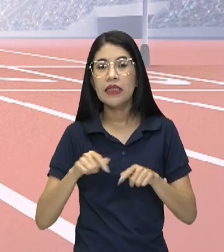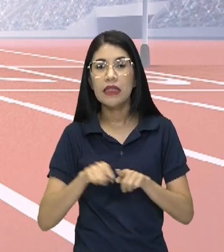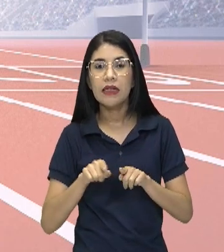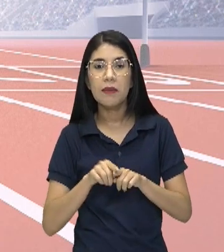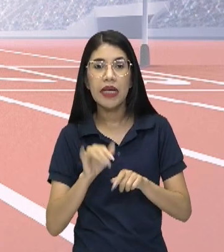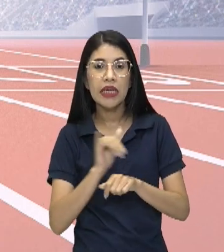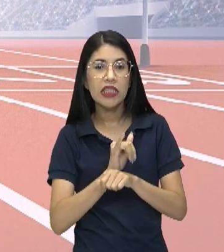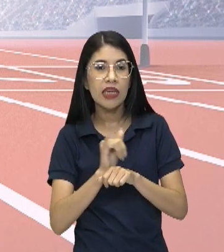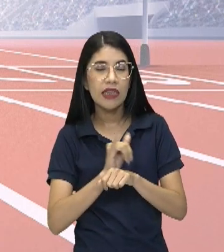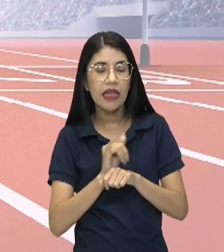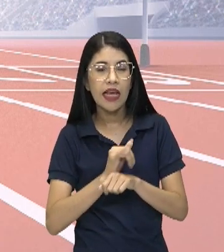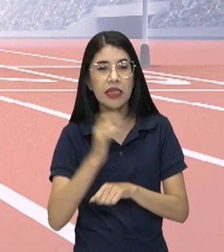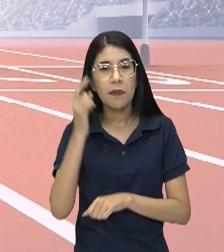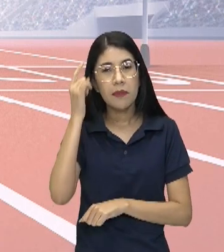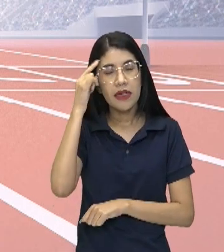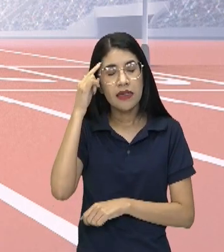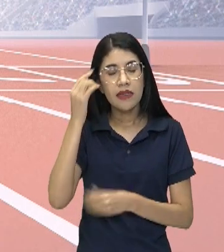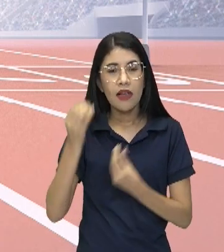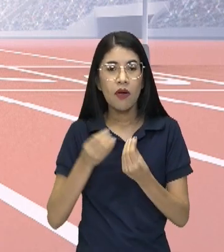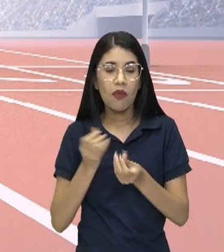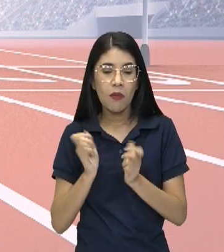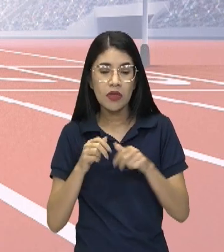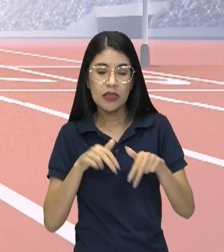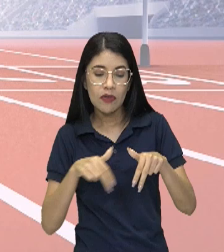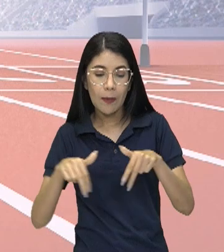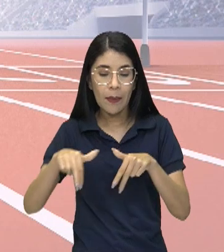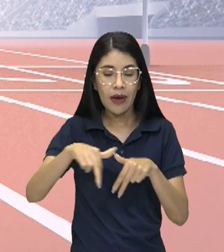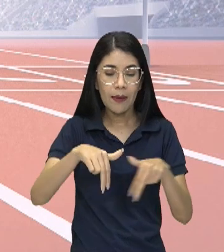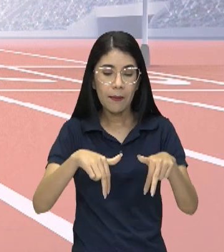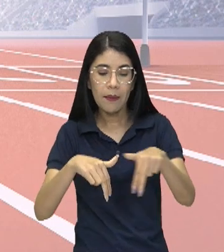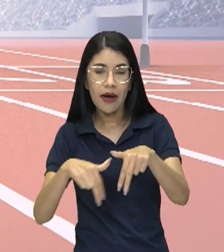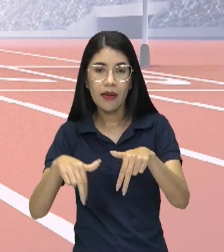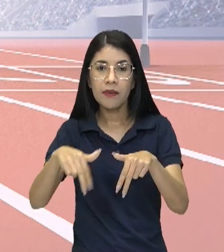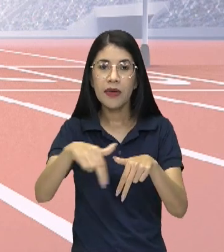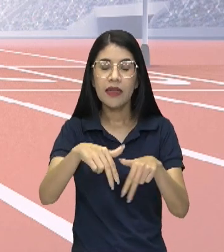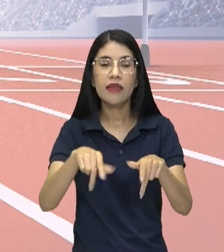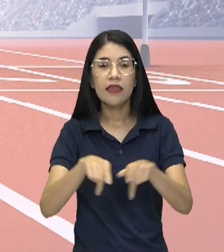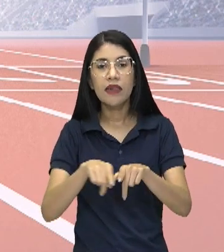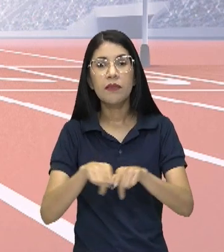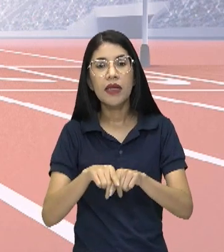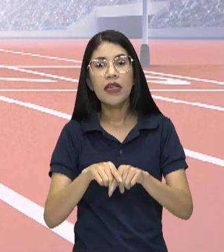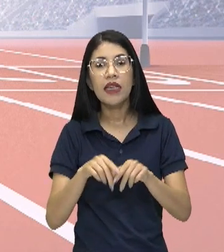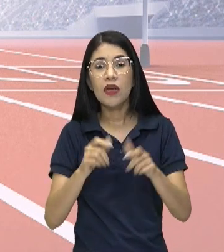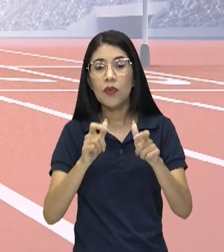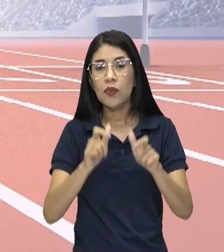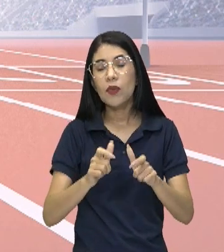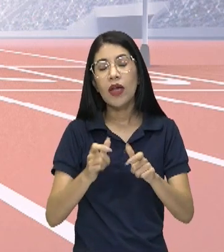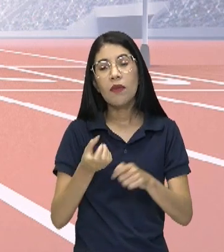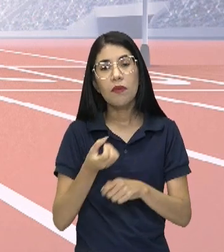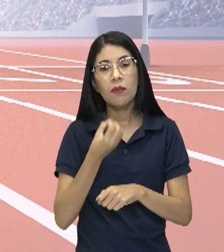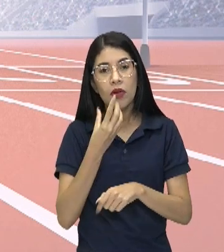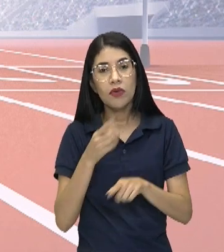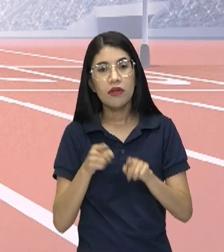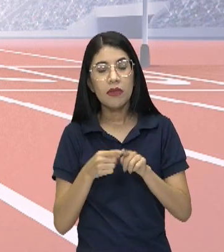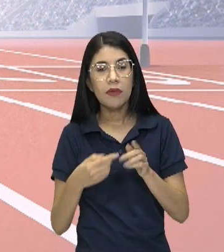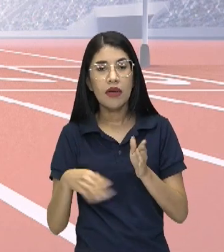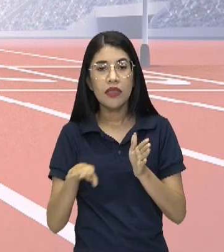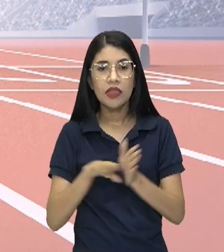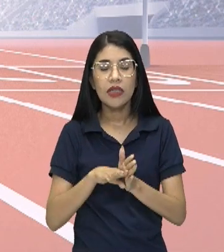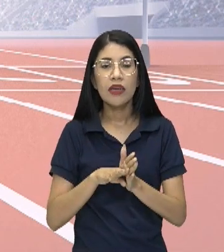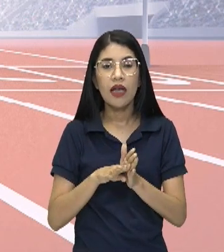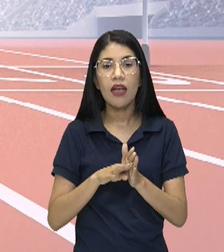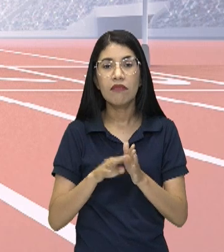ali, tem que pensar a hora de ultrapassar, onde vai se manter e tentar encontrar um lugar para chegar ali